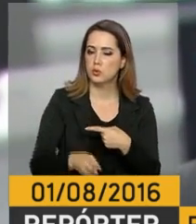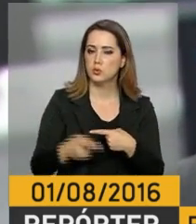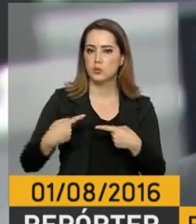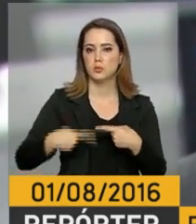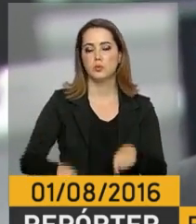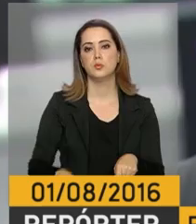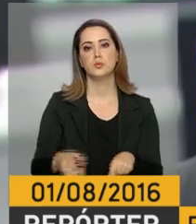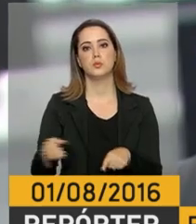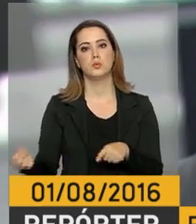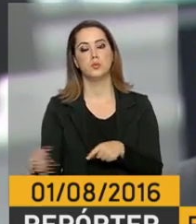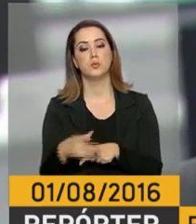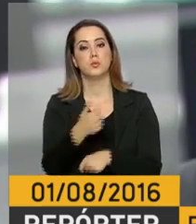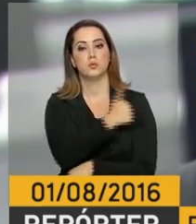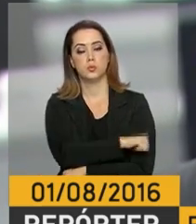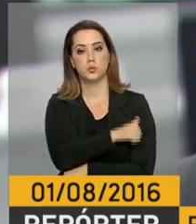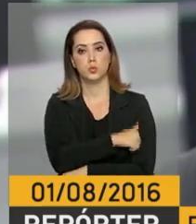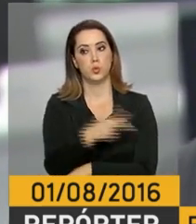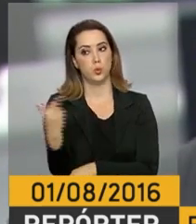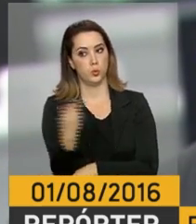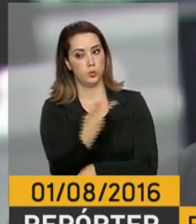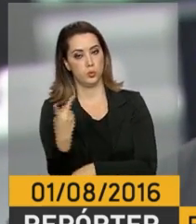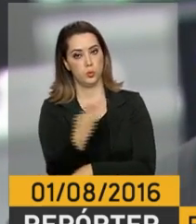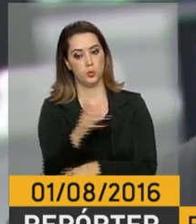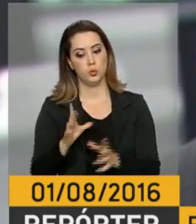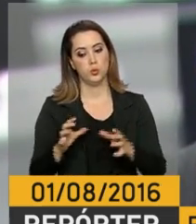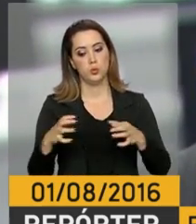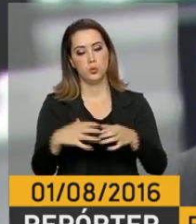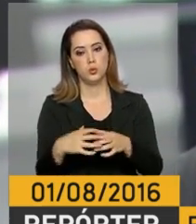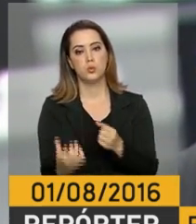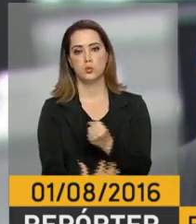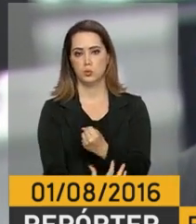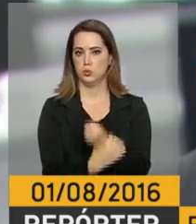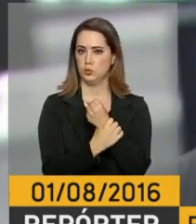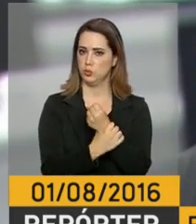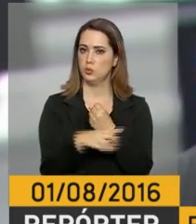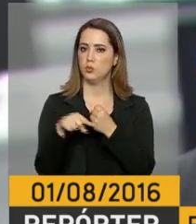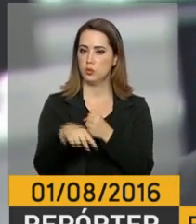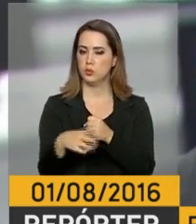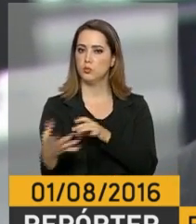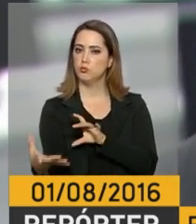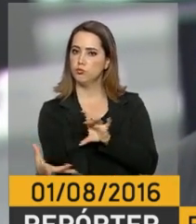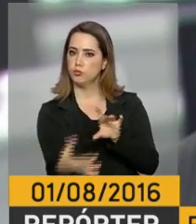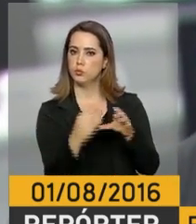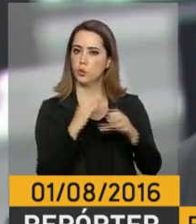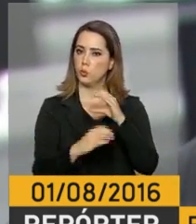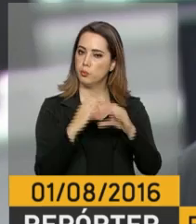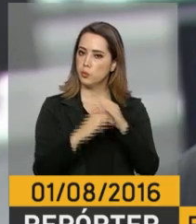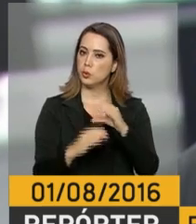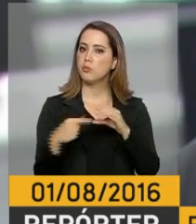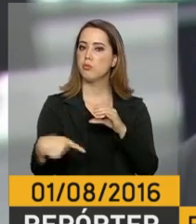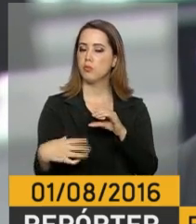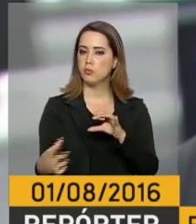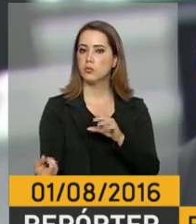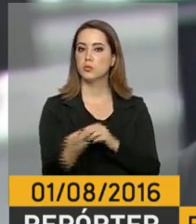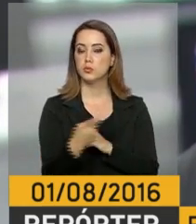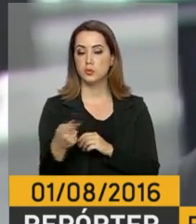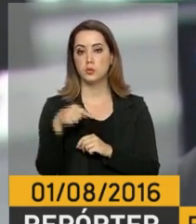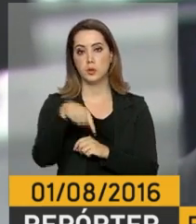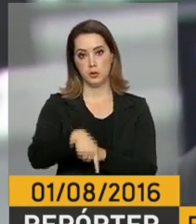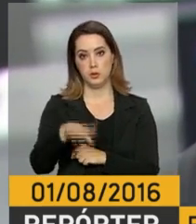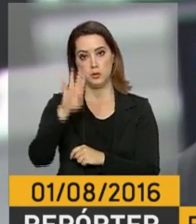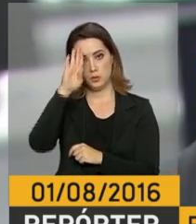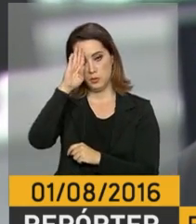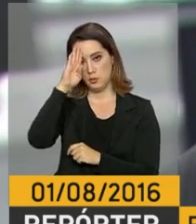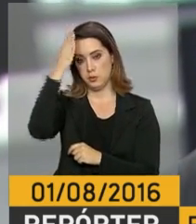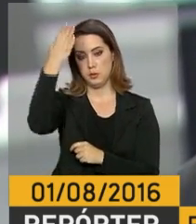dois centros, eles se comunicam. Esse centro aqui é o centro principal, de informações